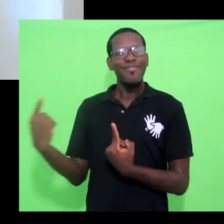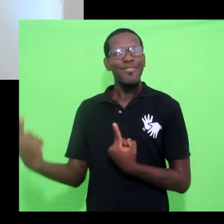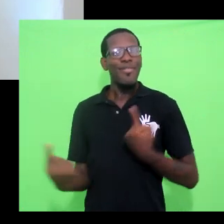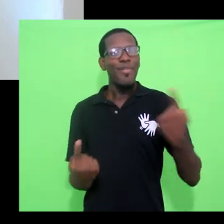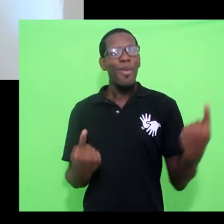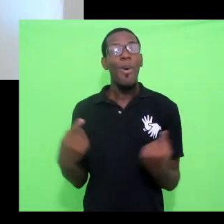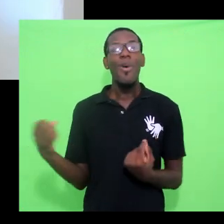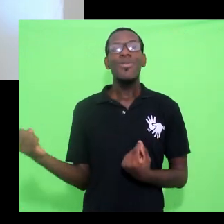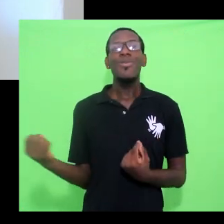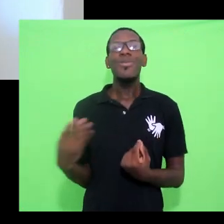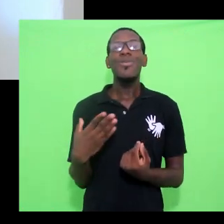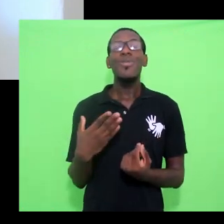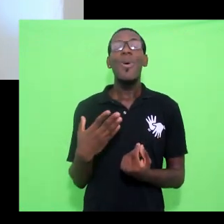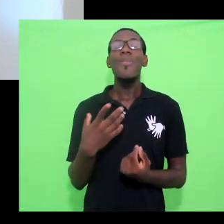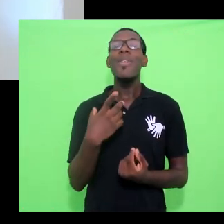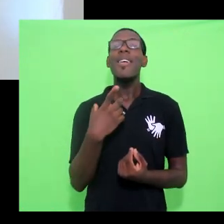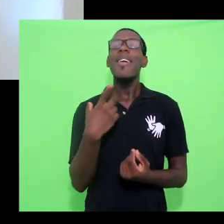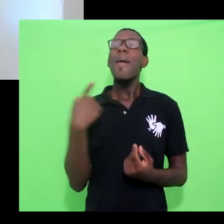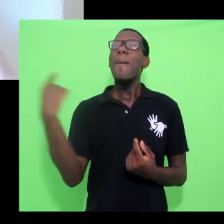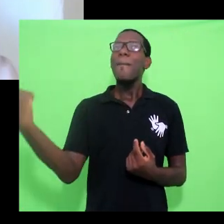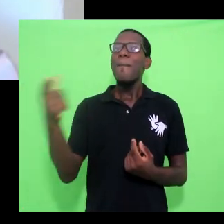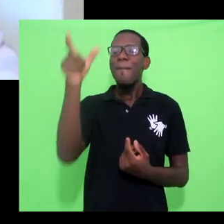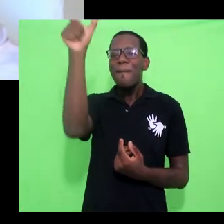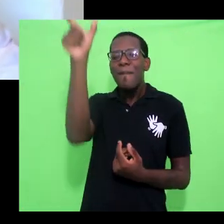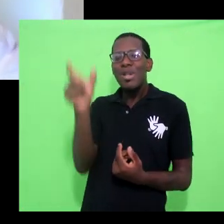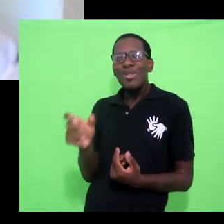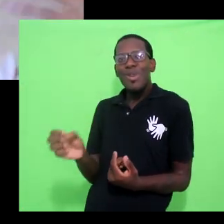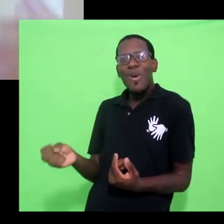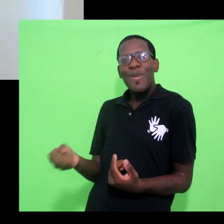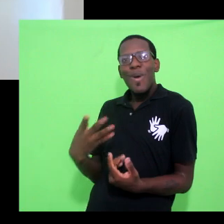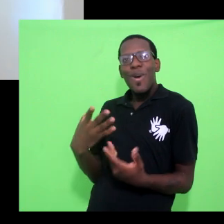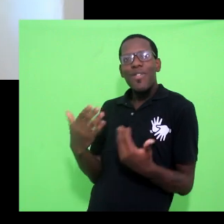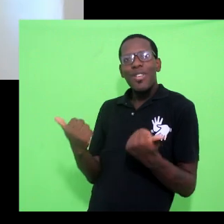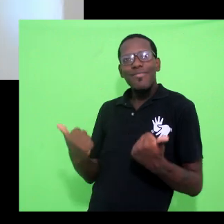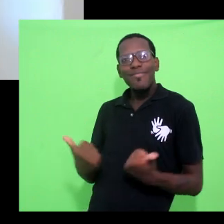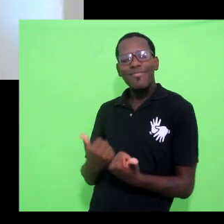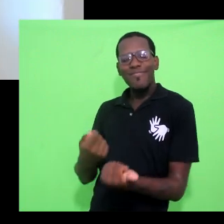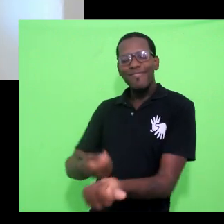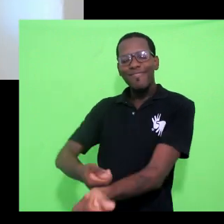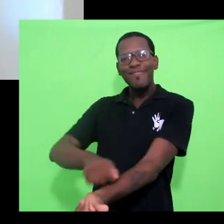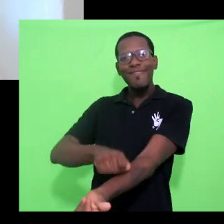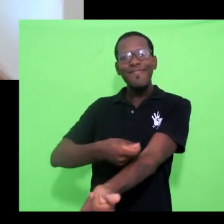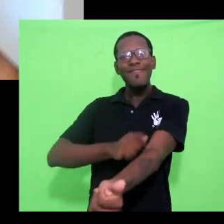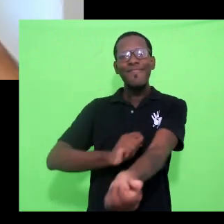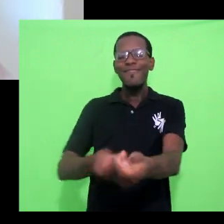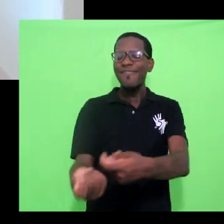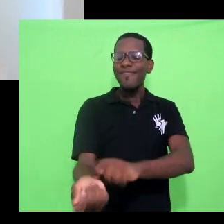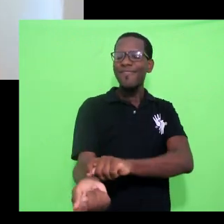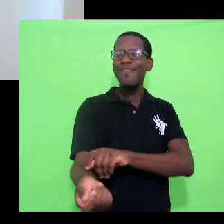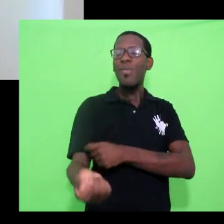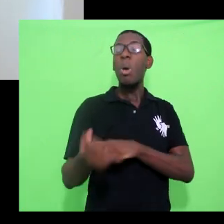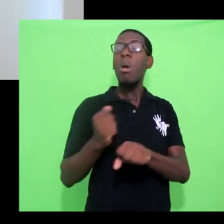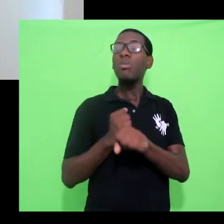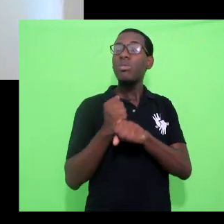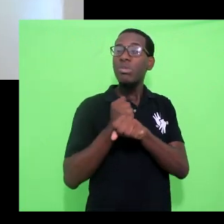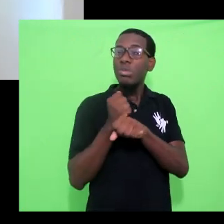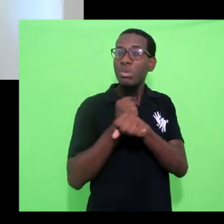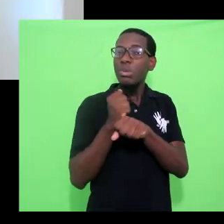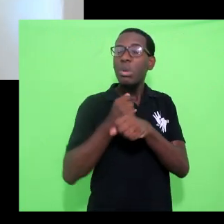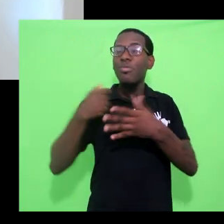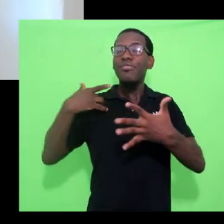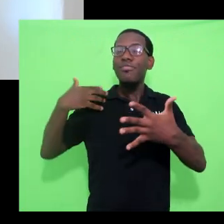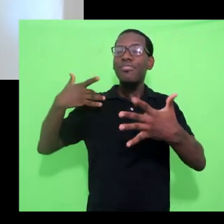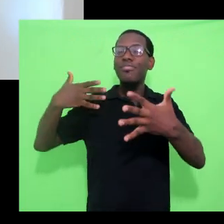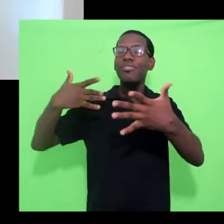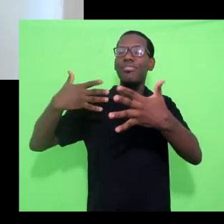absoluta certeza que as pessoas vão se encantar e que novos membros, né, cheguem, que venha sangue novo também para